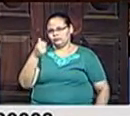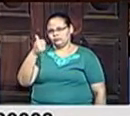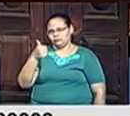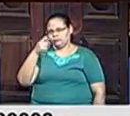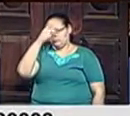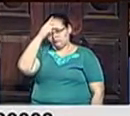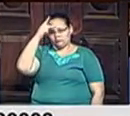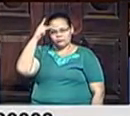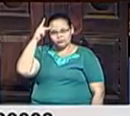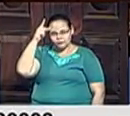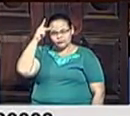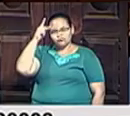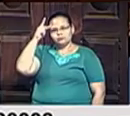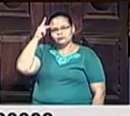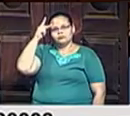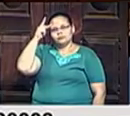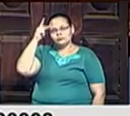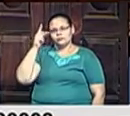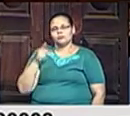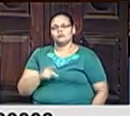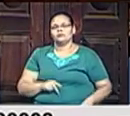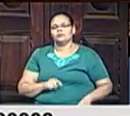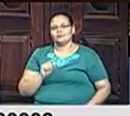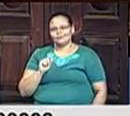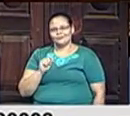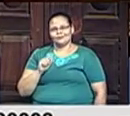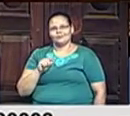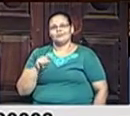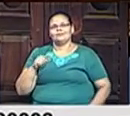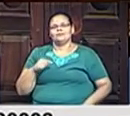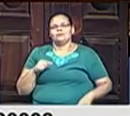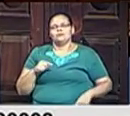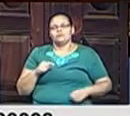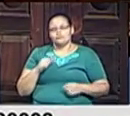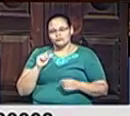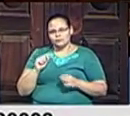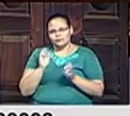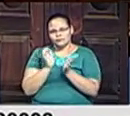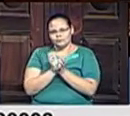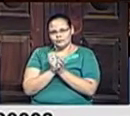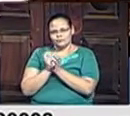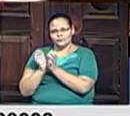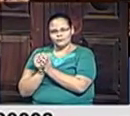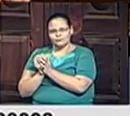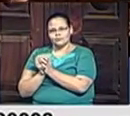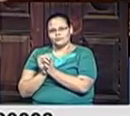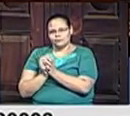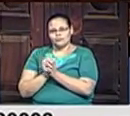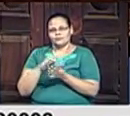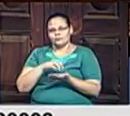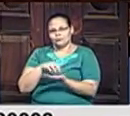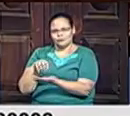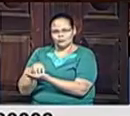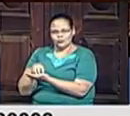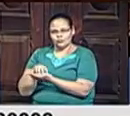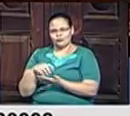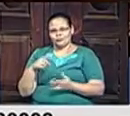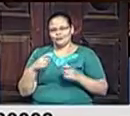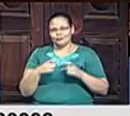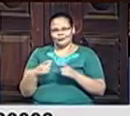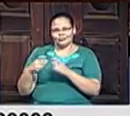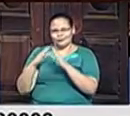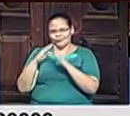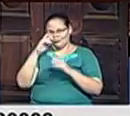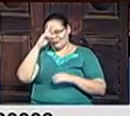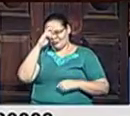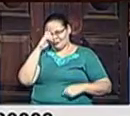71 pessoas, que desbaratou 5 núcleos de aborto no